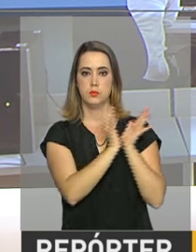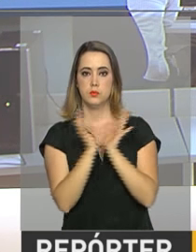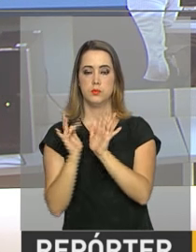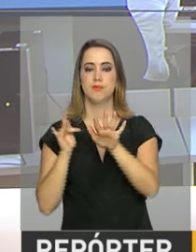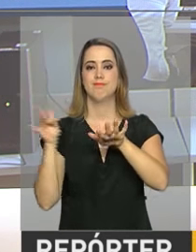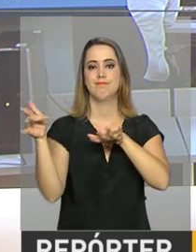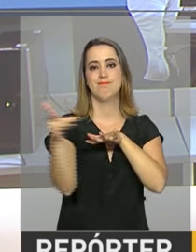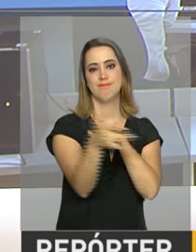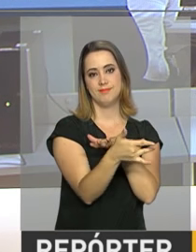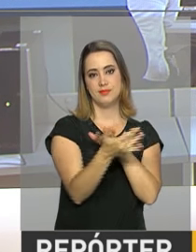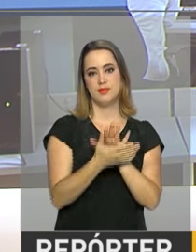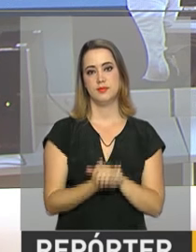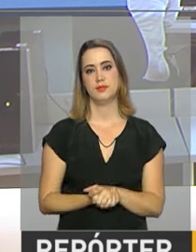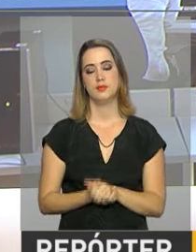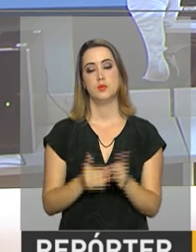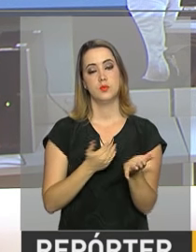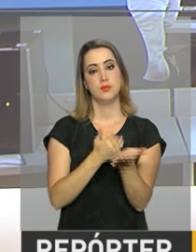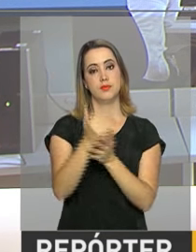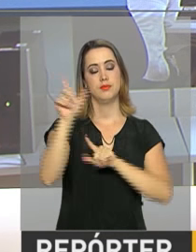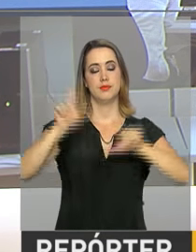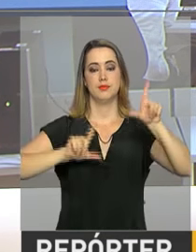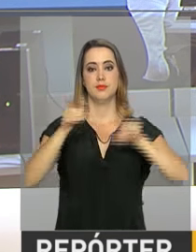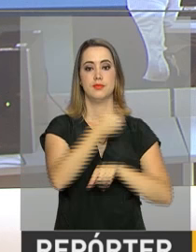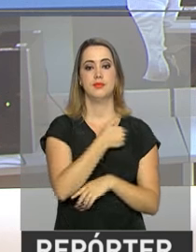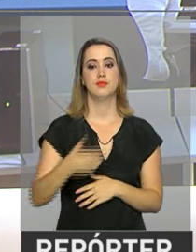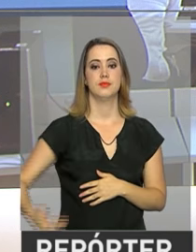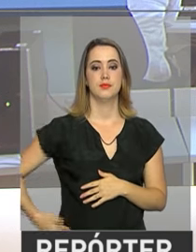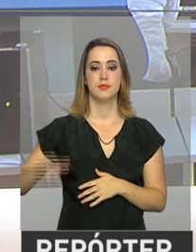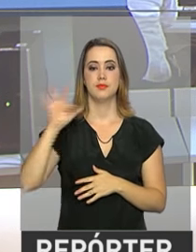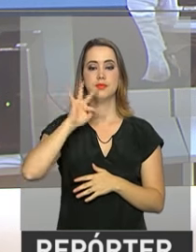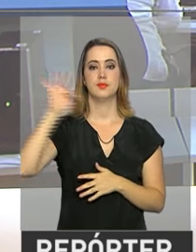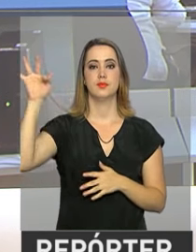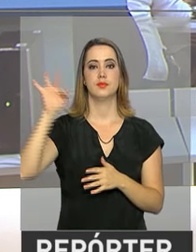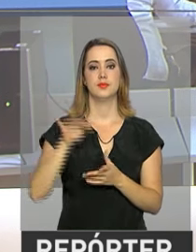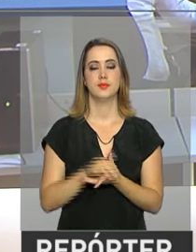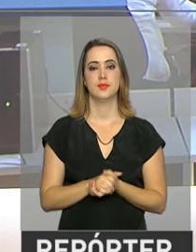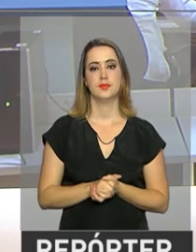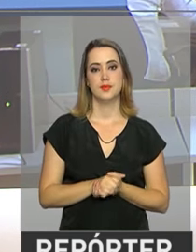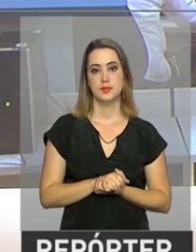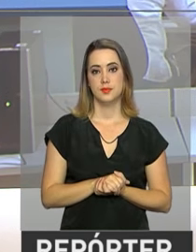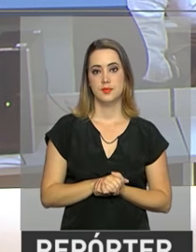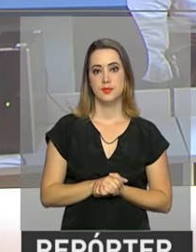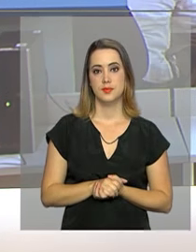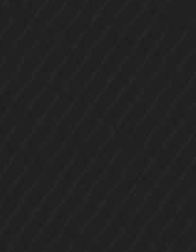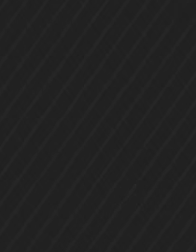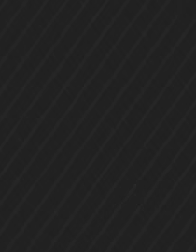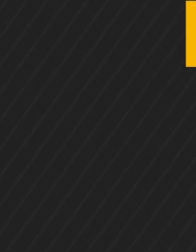também pelas nossas redes sociais e continue com a gente aqui na NBR, a TV do Governo Federal.